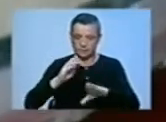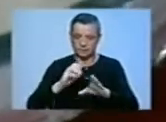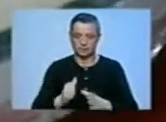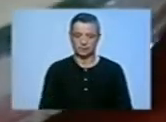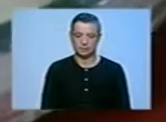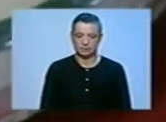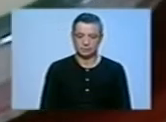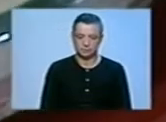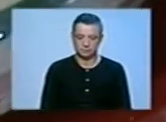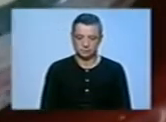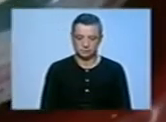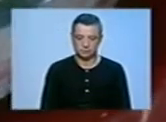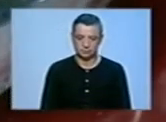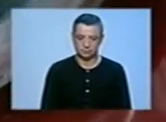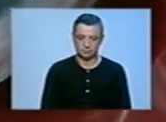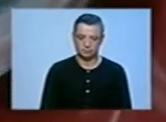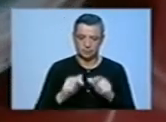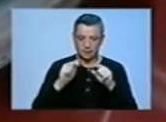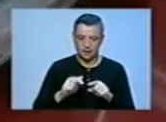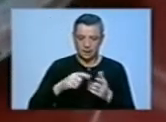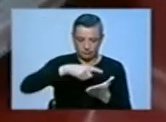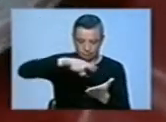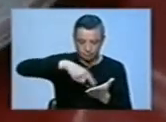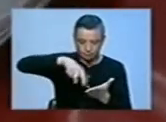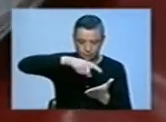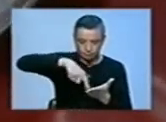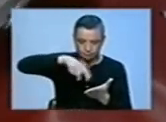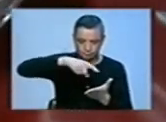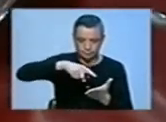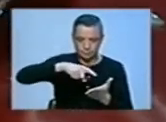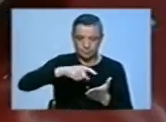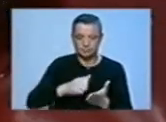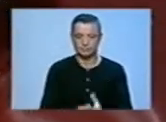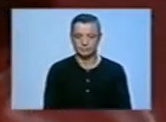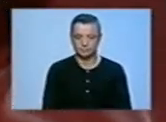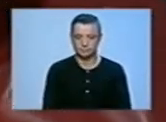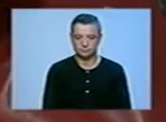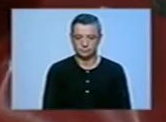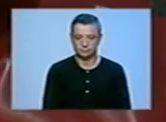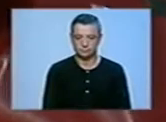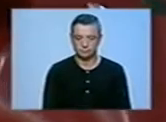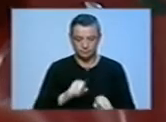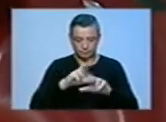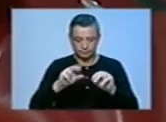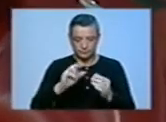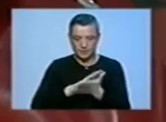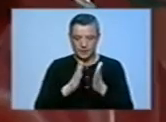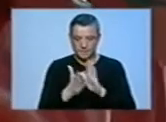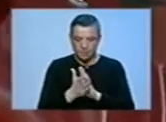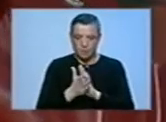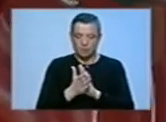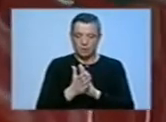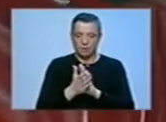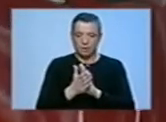vamos deixar as matas bateria vamos bater em santiago e eu vou só limpar aqui a mão e eles tanto